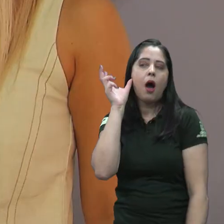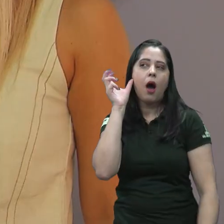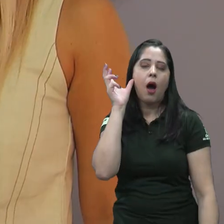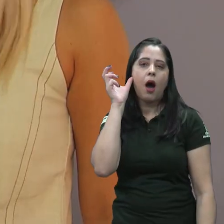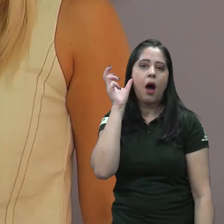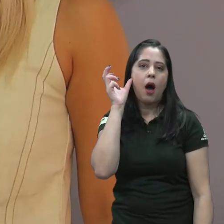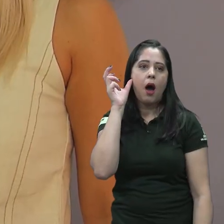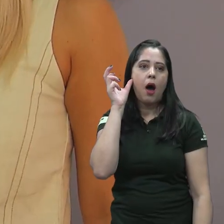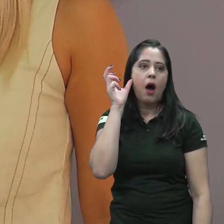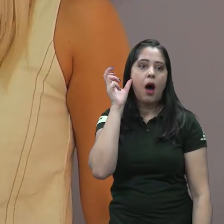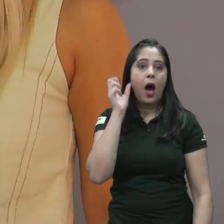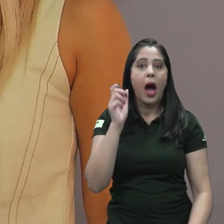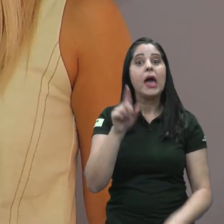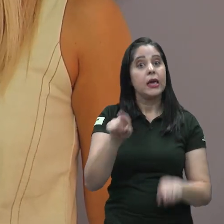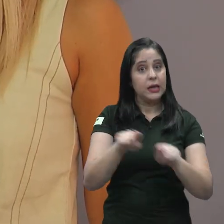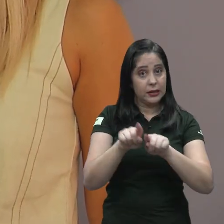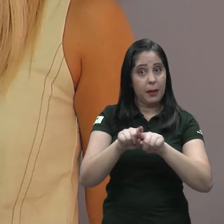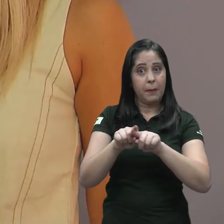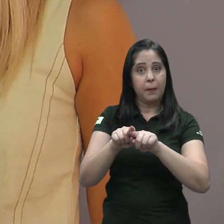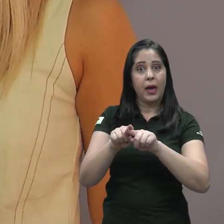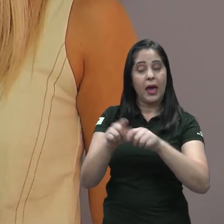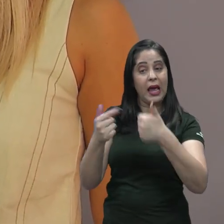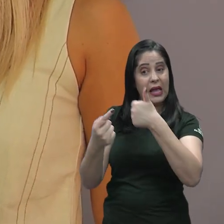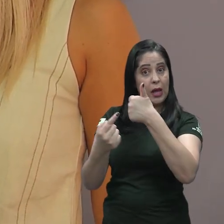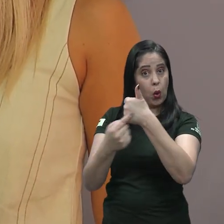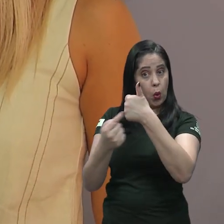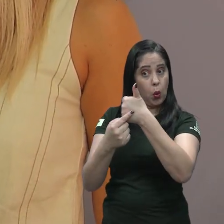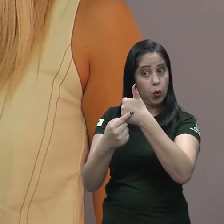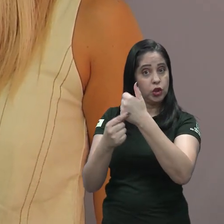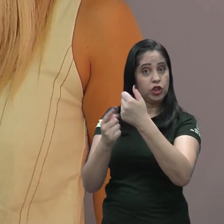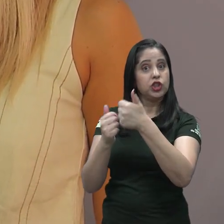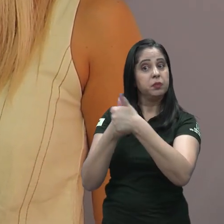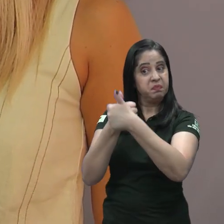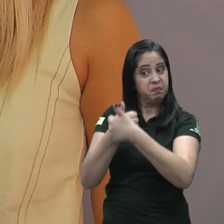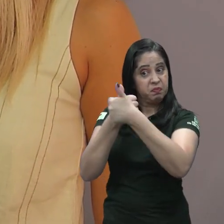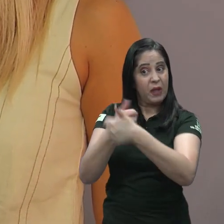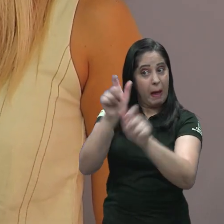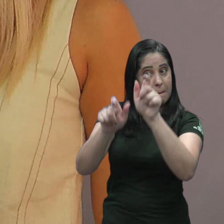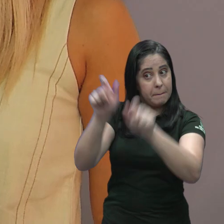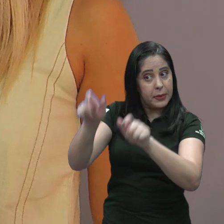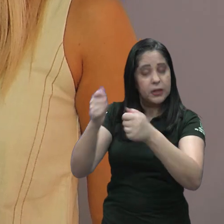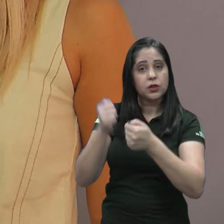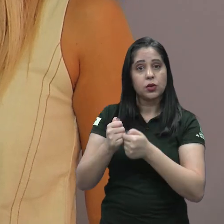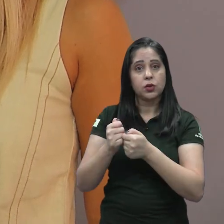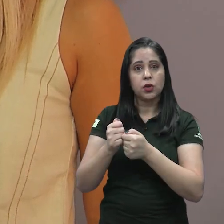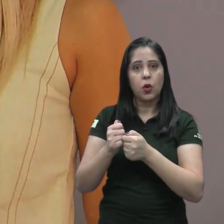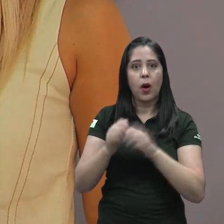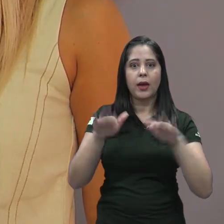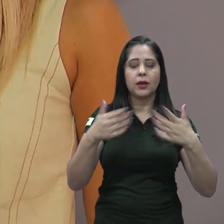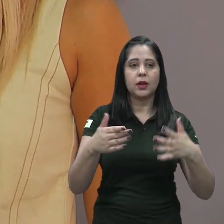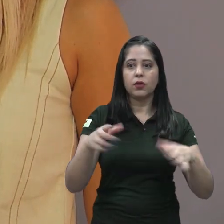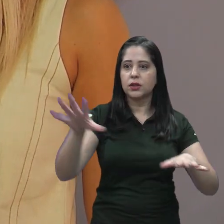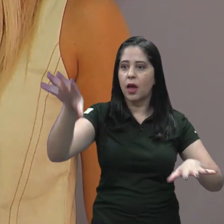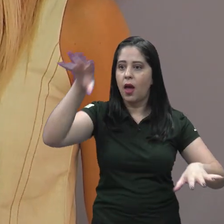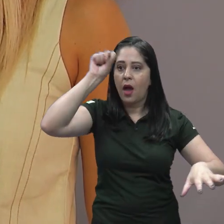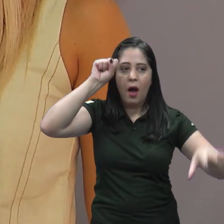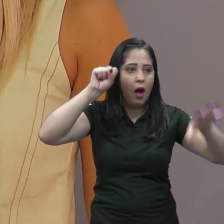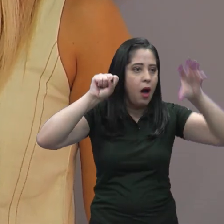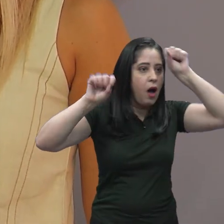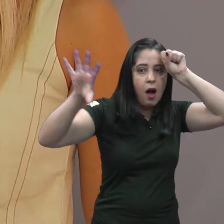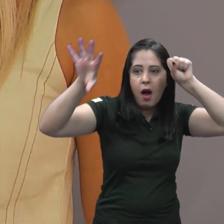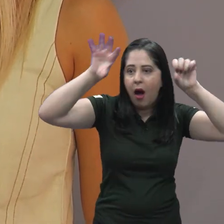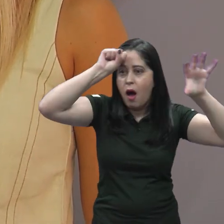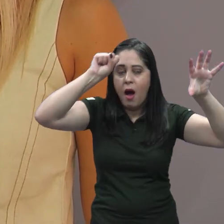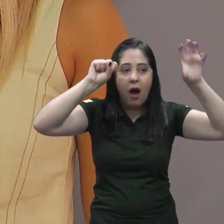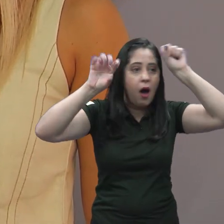dia, segue pessoas também que são criativas, isso transforma e vai colocando em você um monte de criatividade que aí na hora que